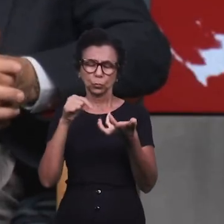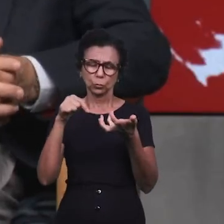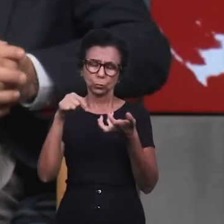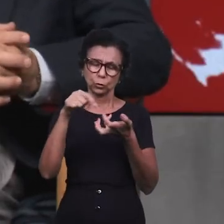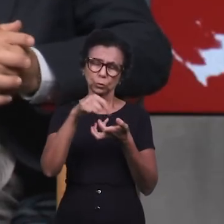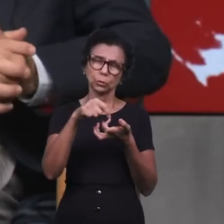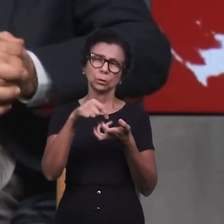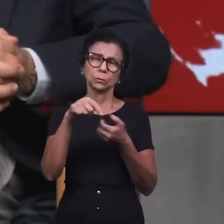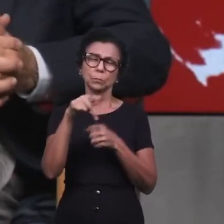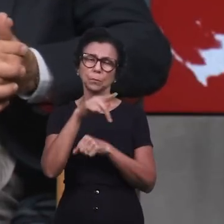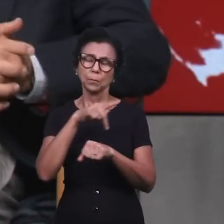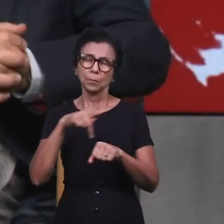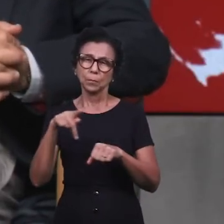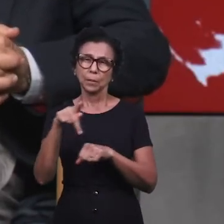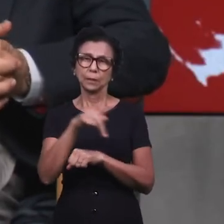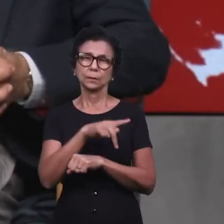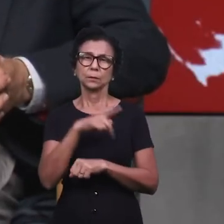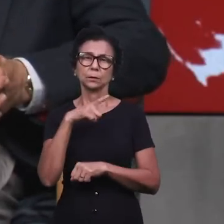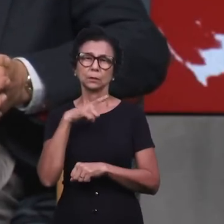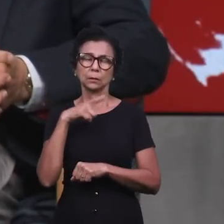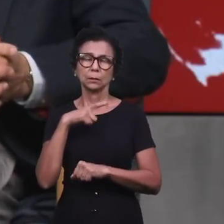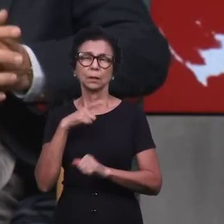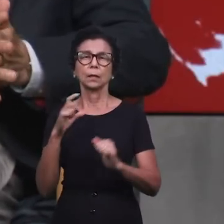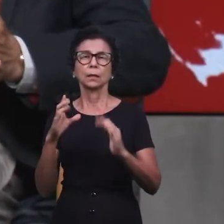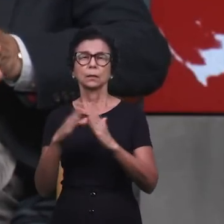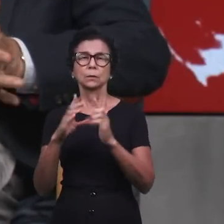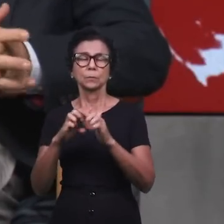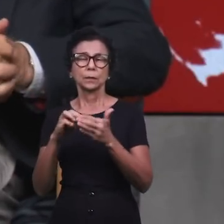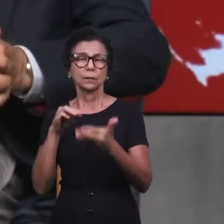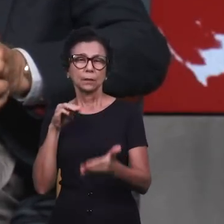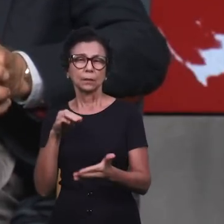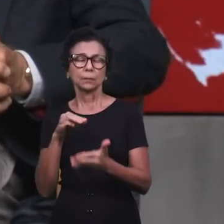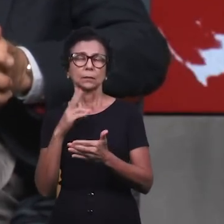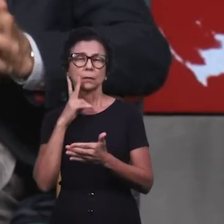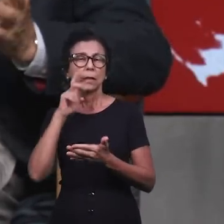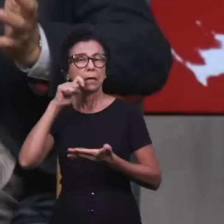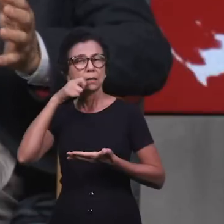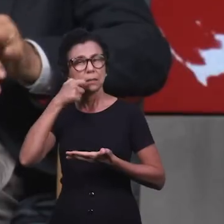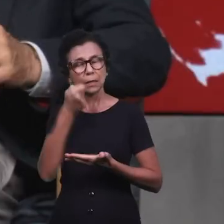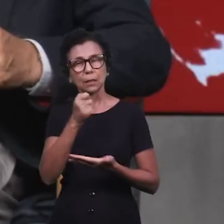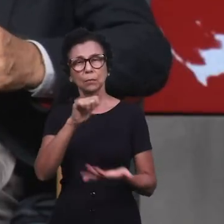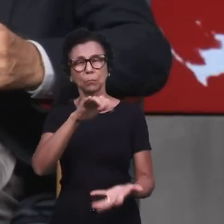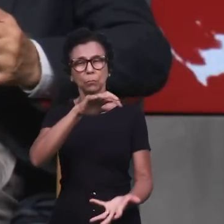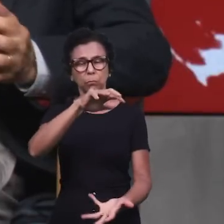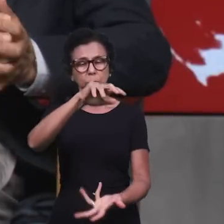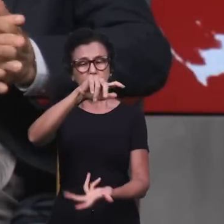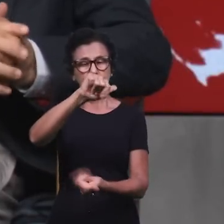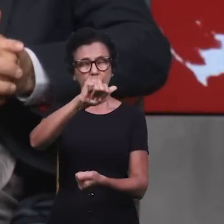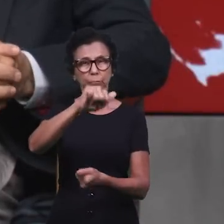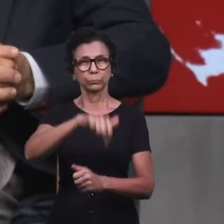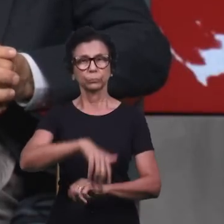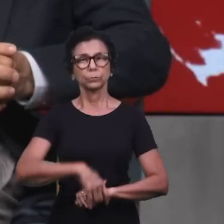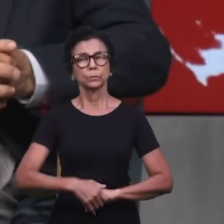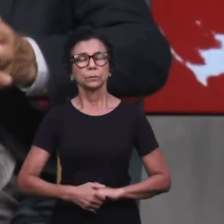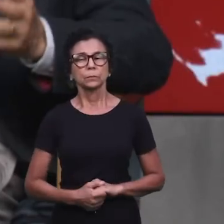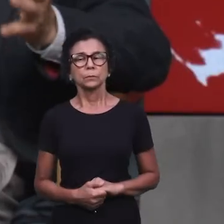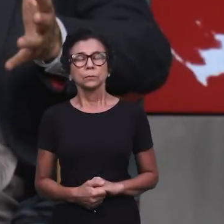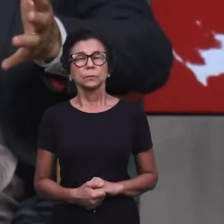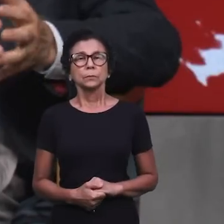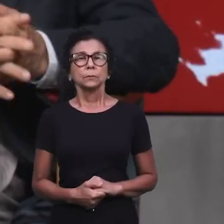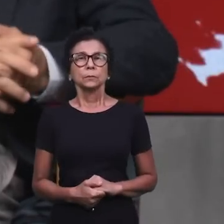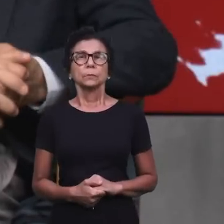em todos os países onde nós estamos. Então, por causa disso, baseado nesse momento que nós estamos vivendo